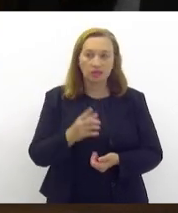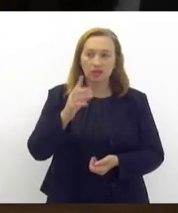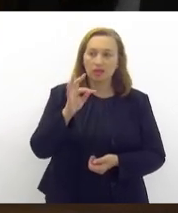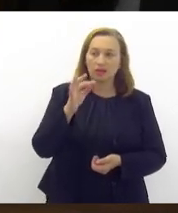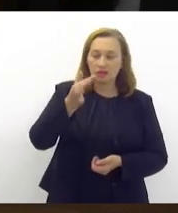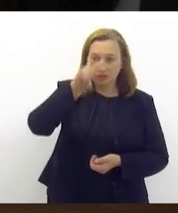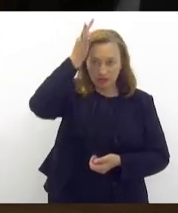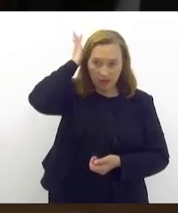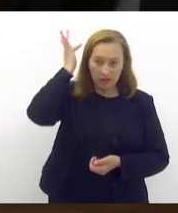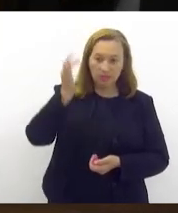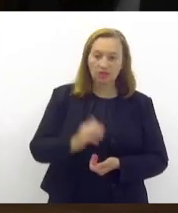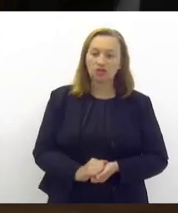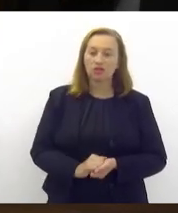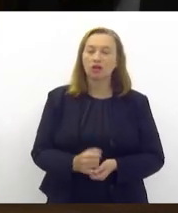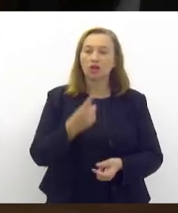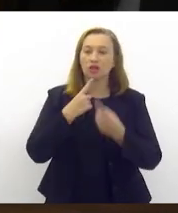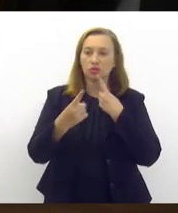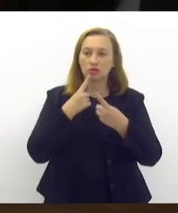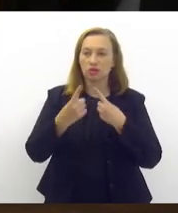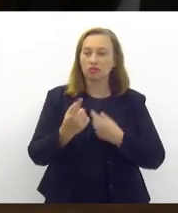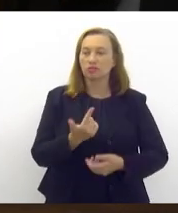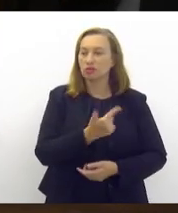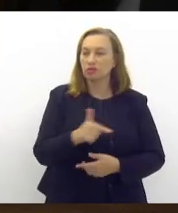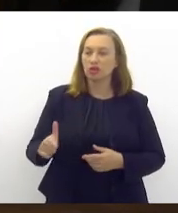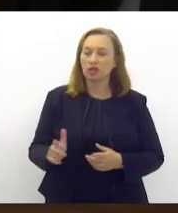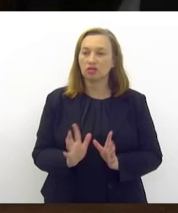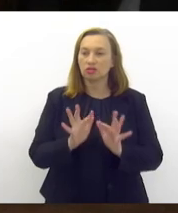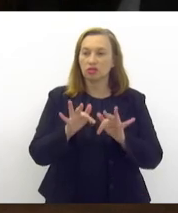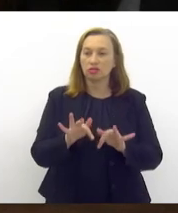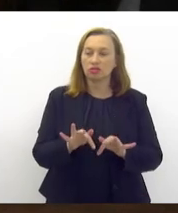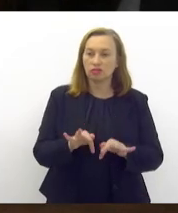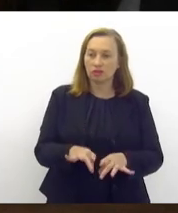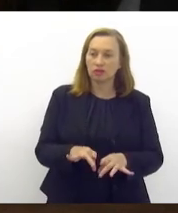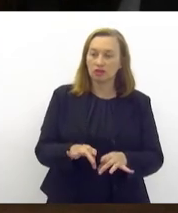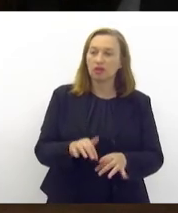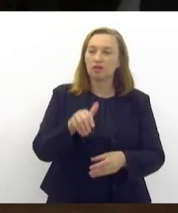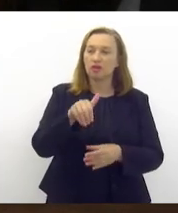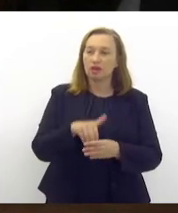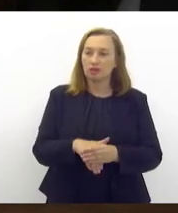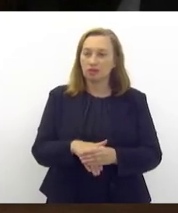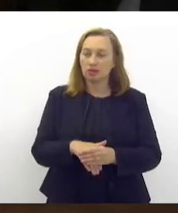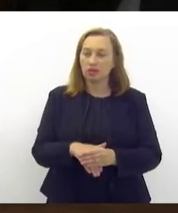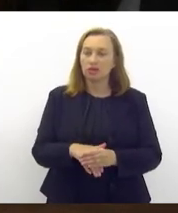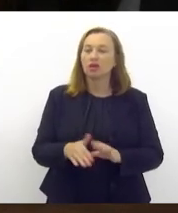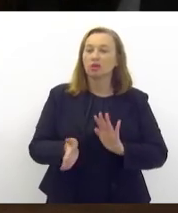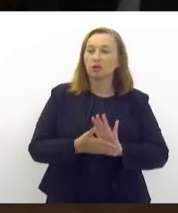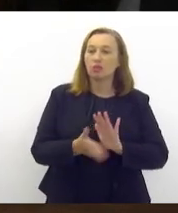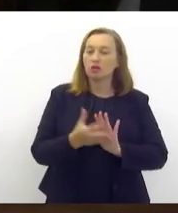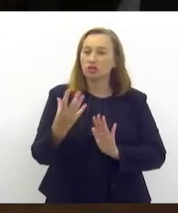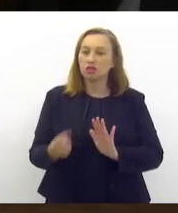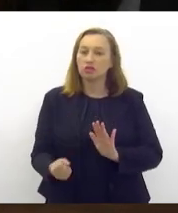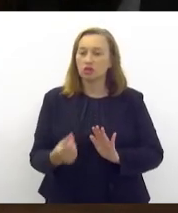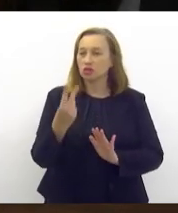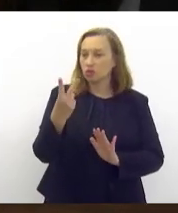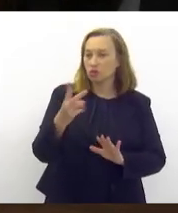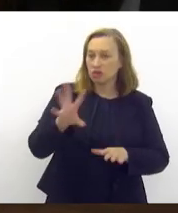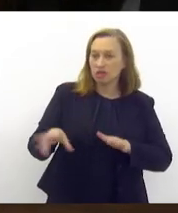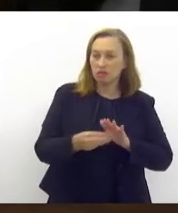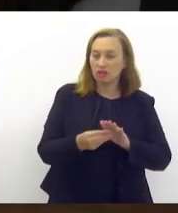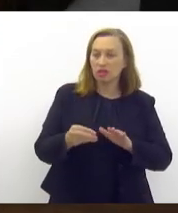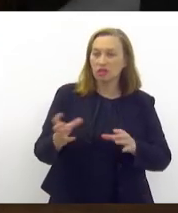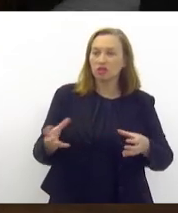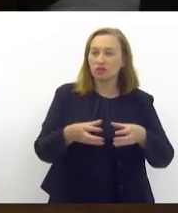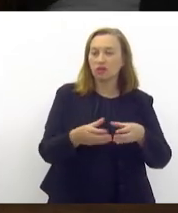Fred Pacheco. Em discussão, não havendo quem queira discutir, encerrada a discussão, a presente proposta recebeu 2